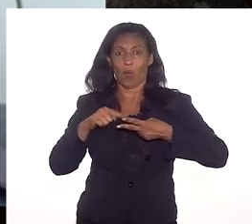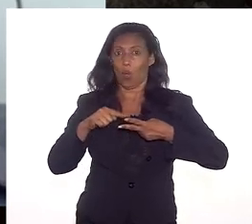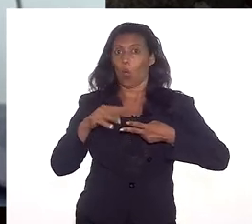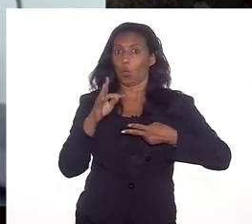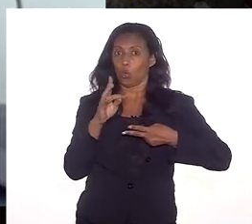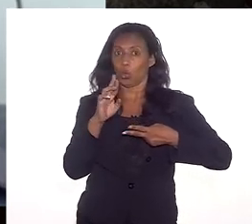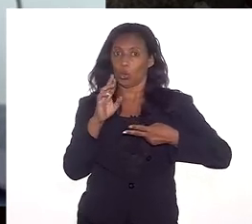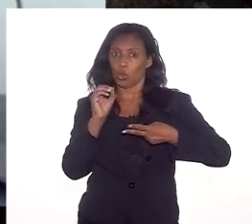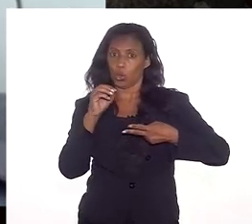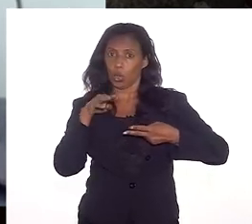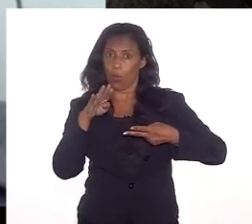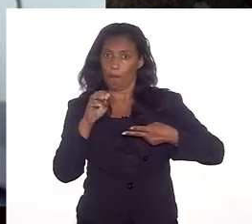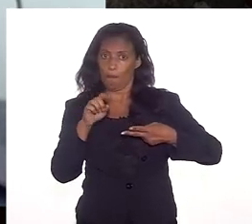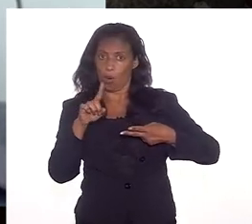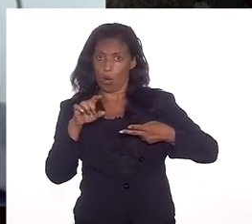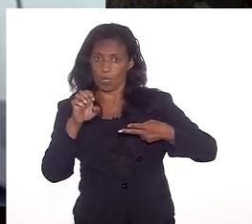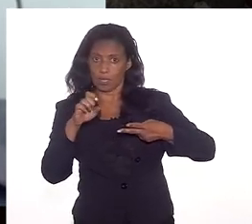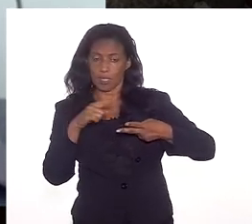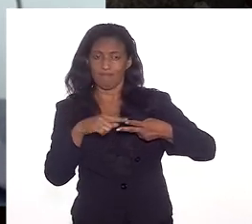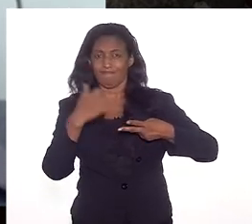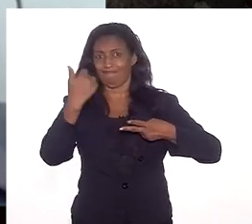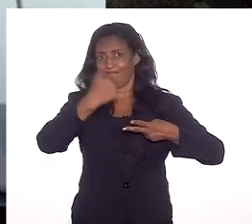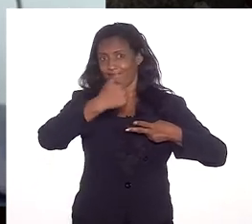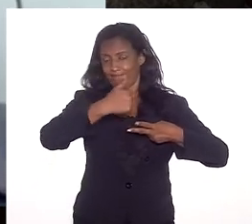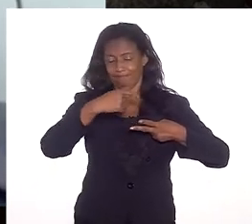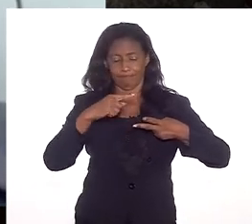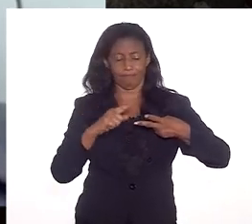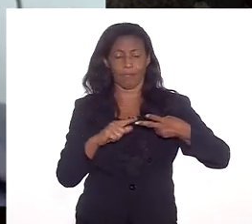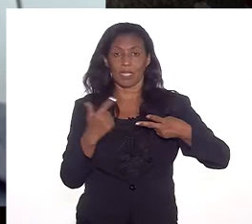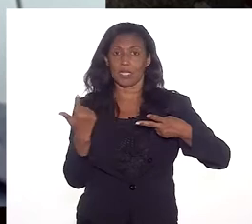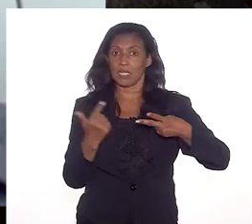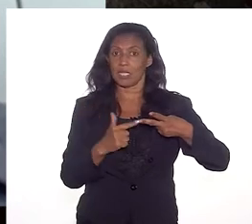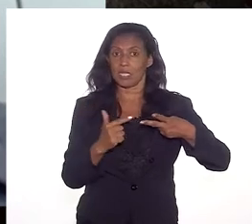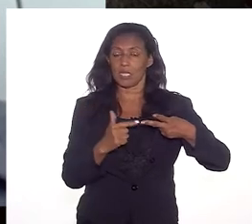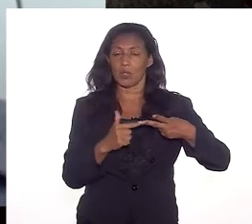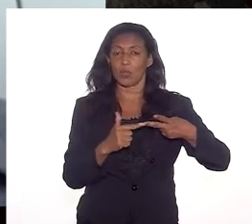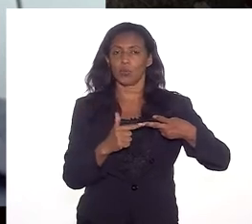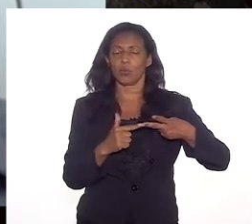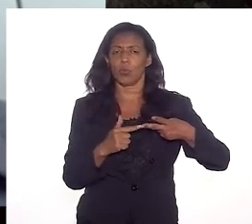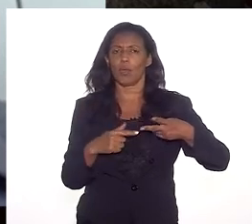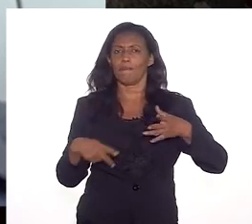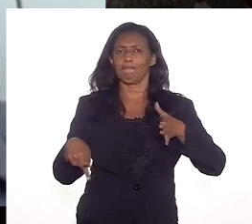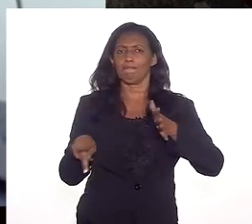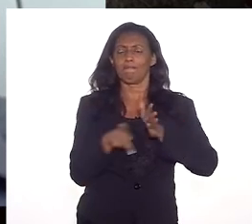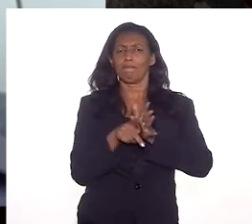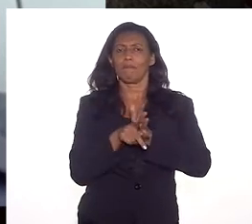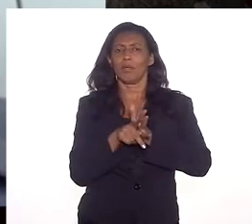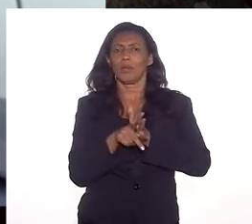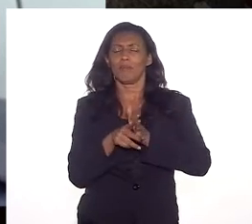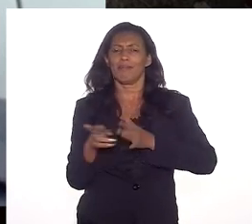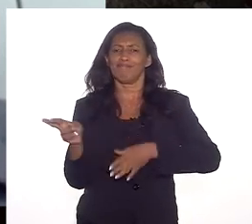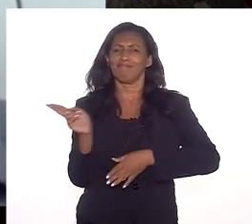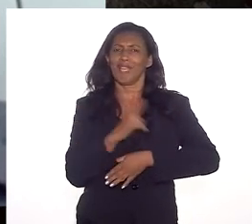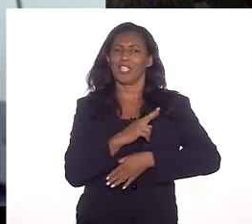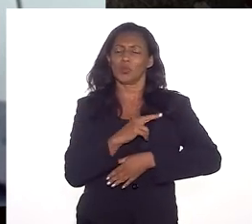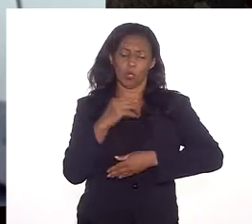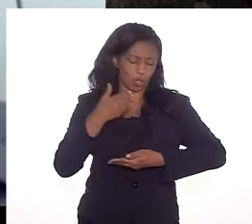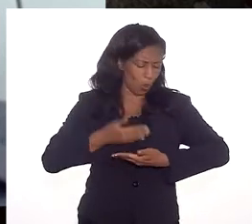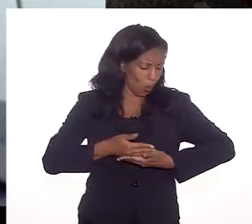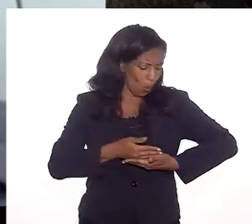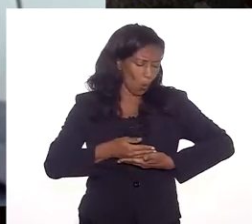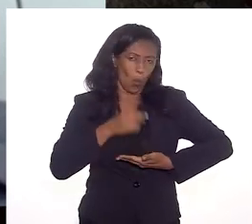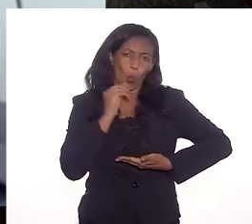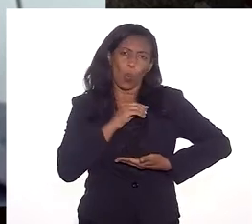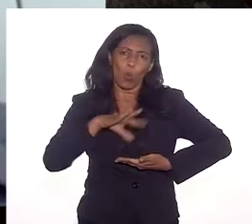considerar. A trombose é uma, que a gente sabe um pouco mais sobre ela, e o outro é a própria resposta imunológica,